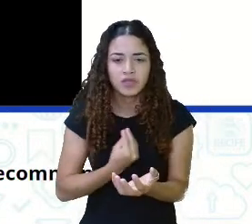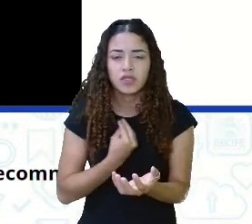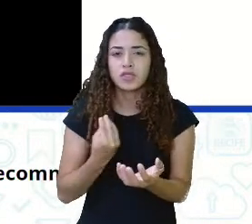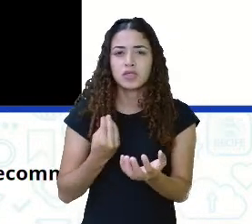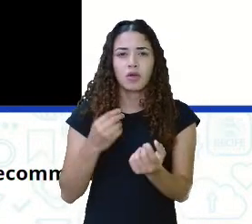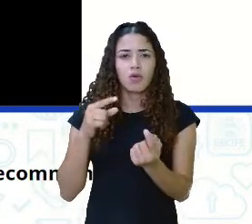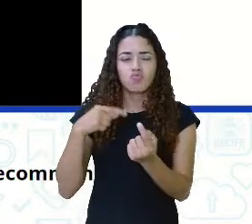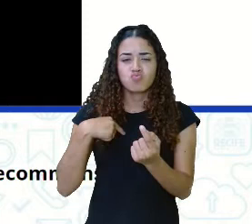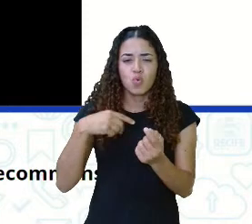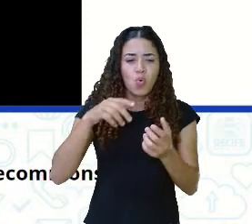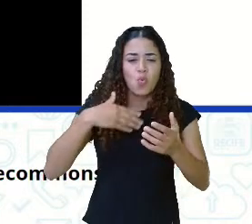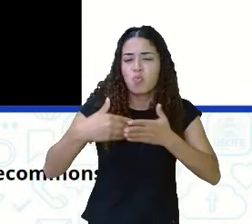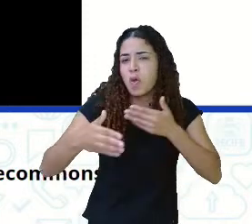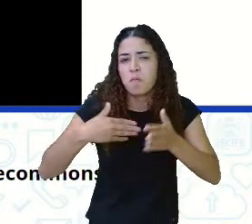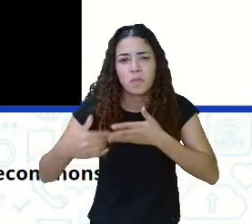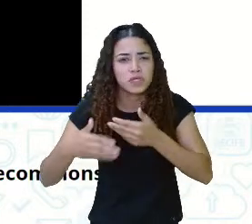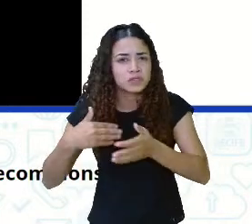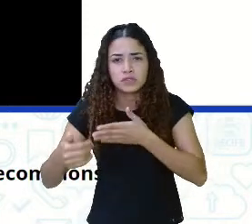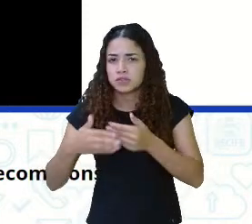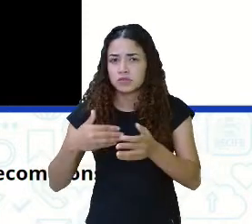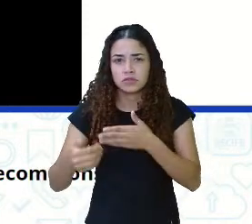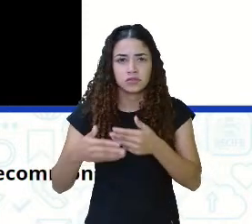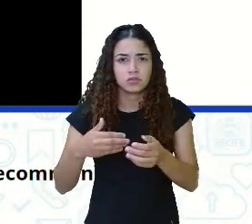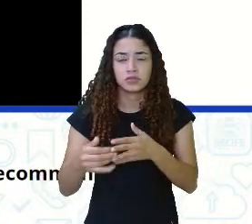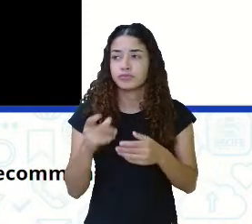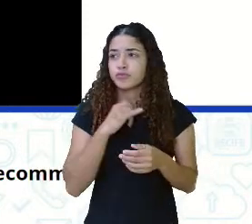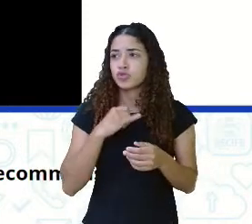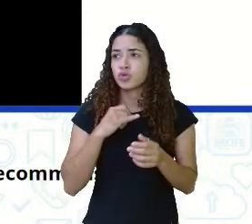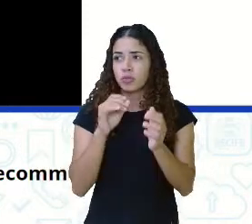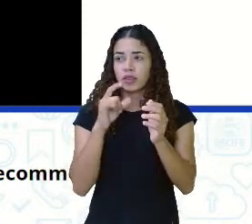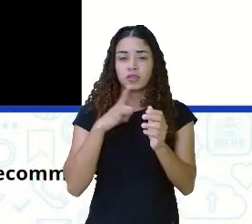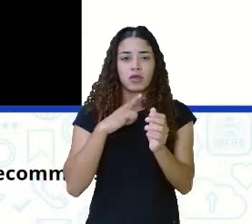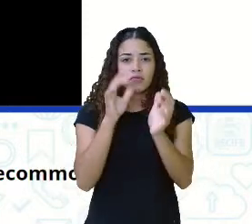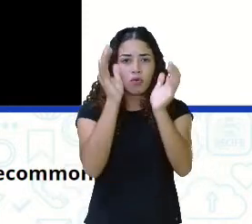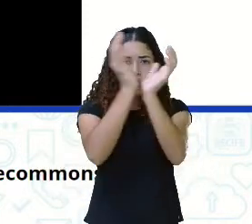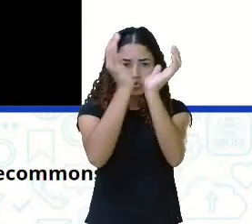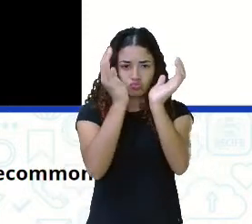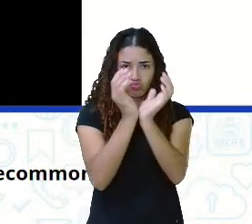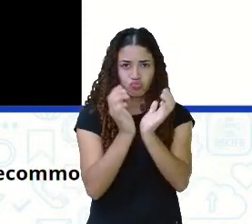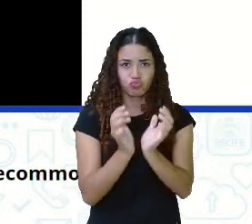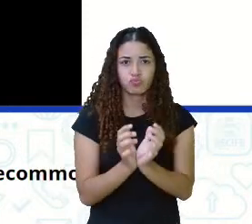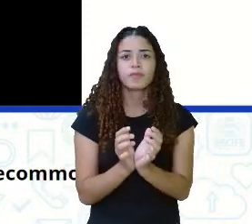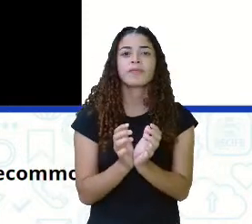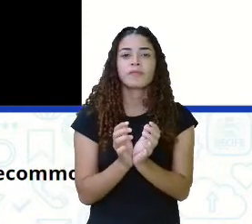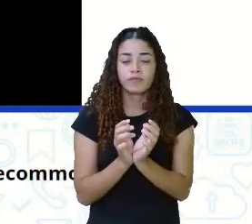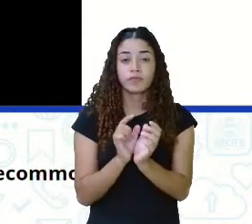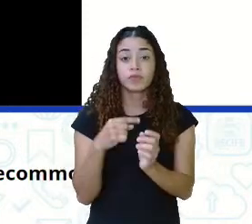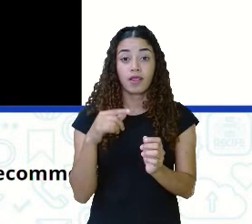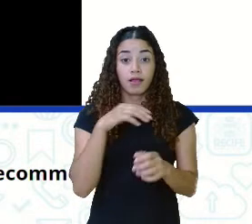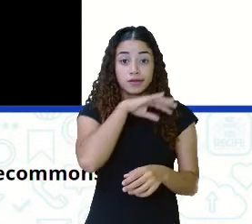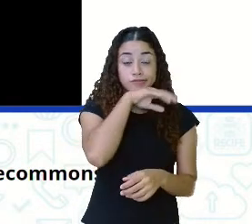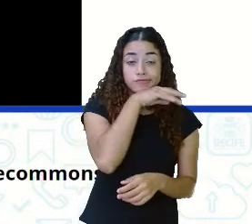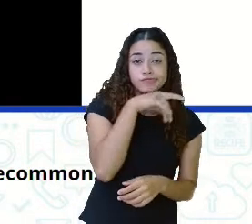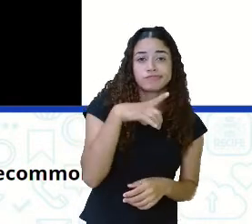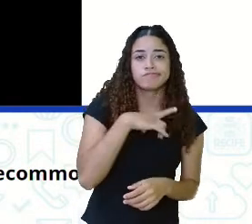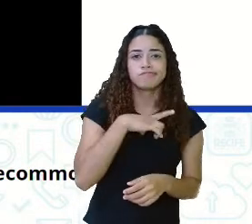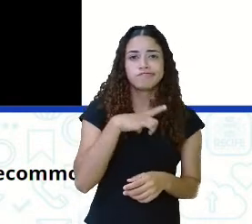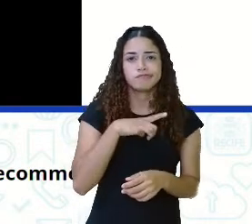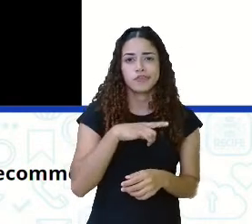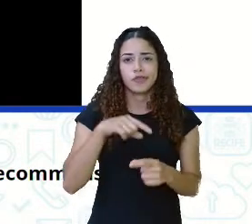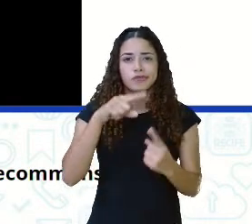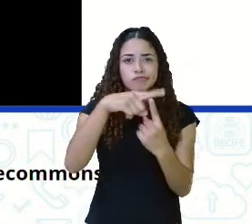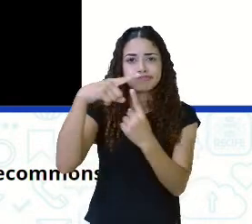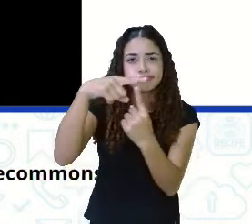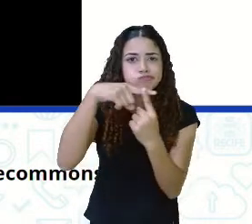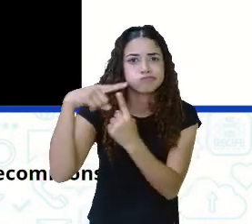eles estão, por exemplo, nós temos esse subconjunto de animais aqui, onde nós estamos, existem tantas espécies de